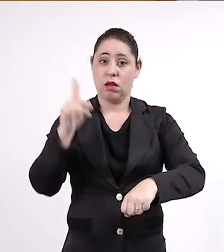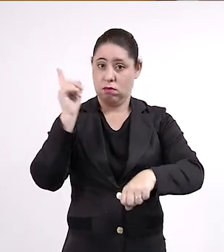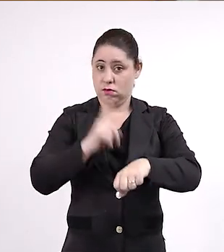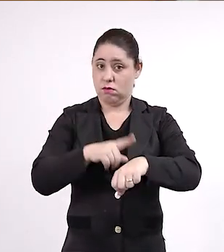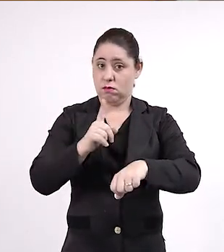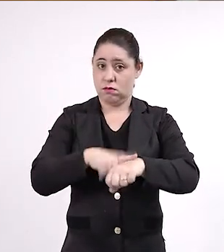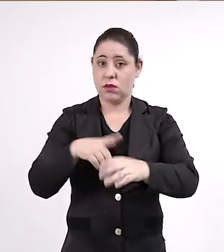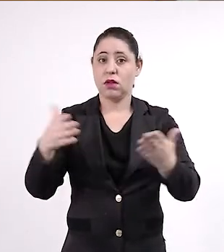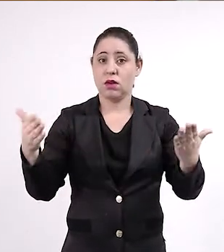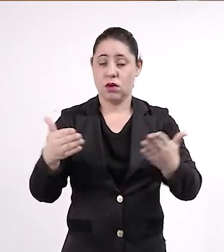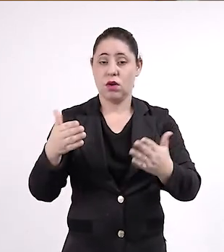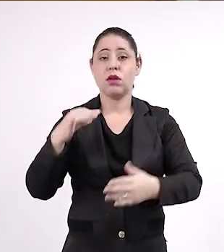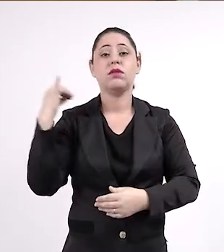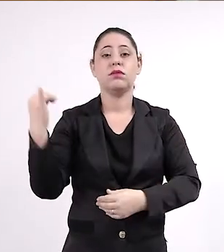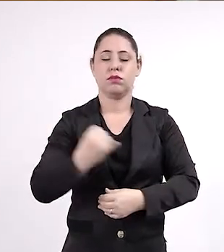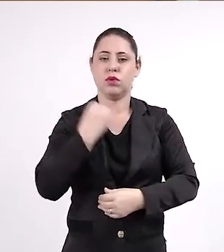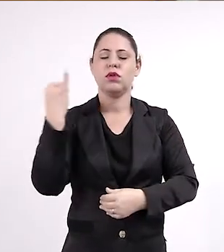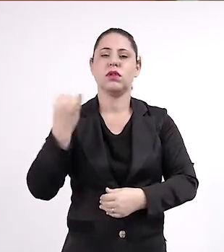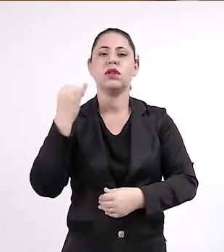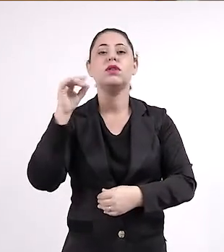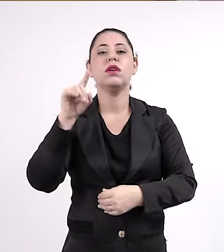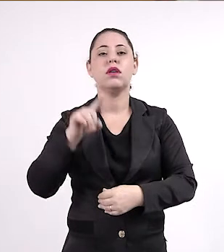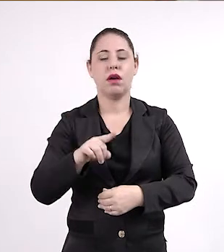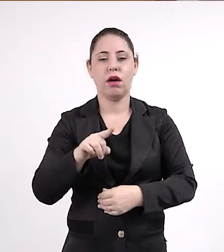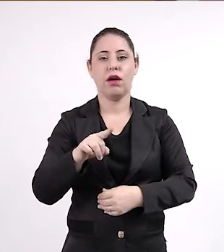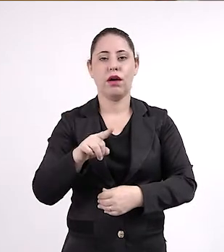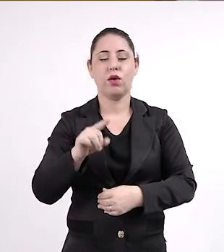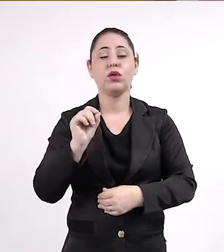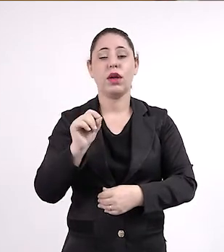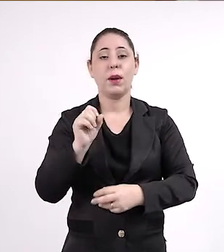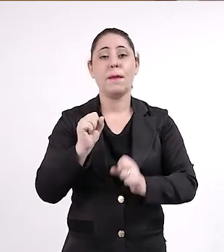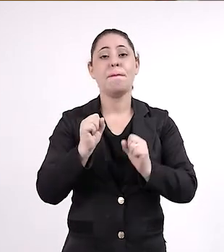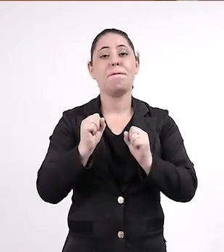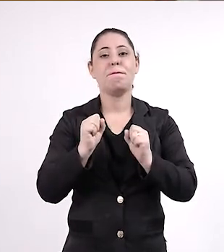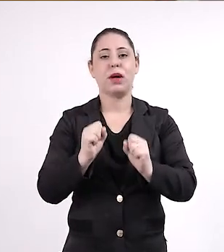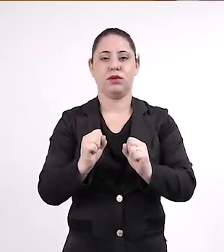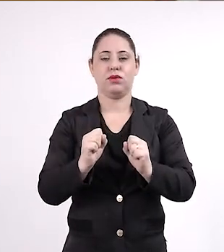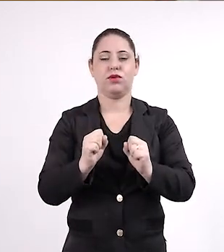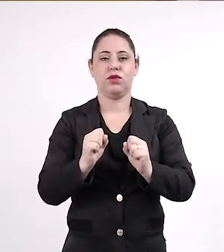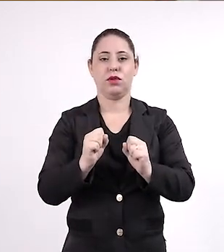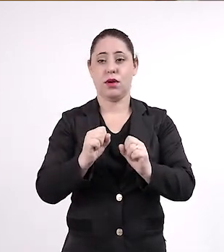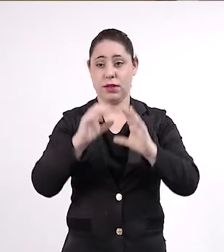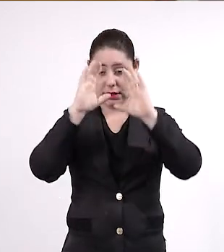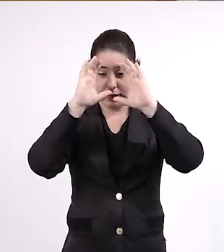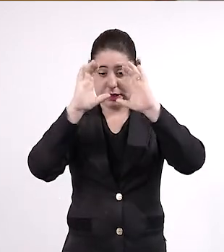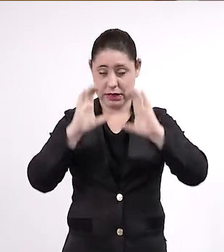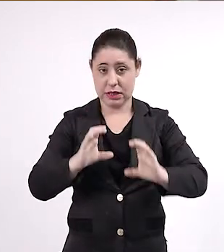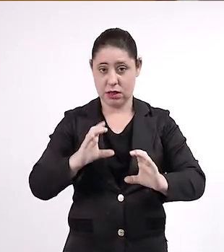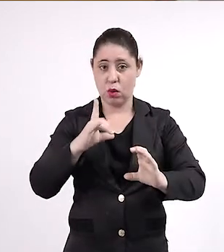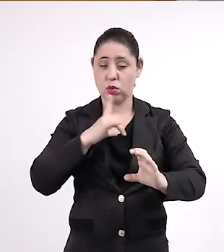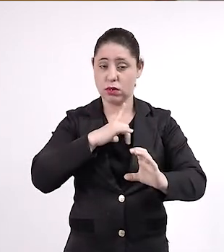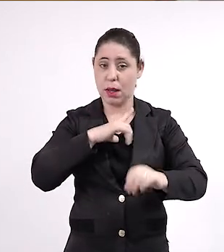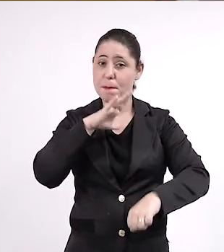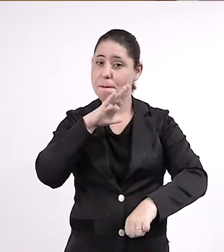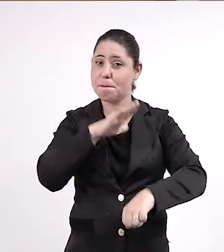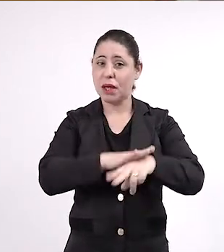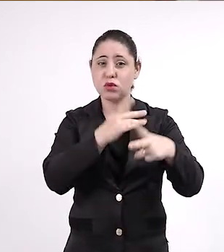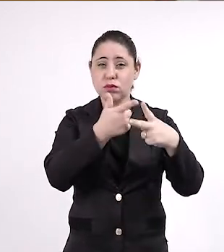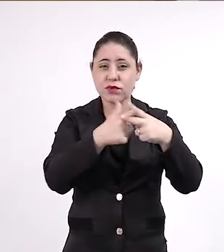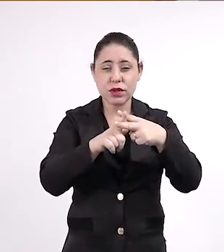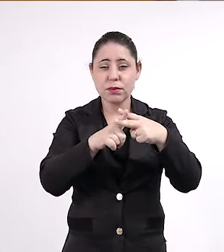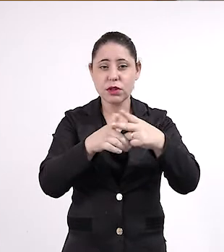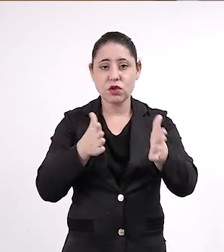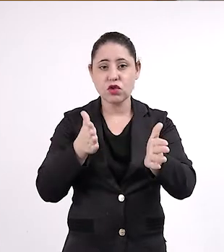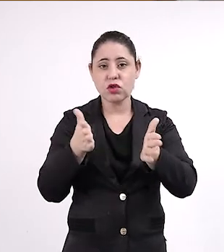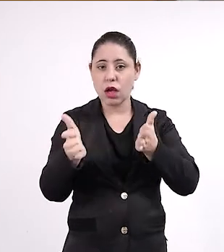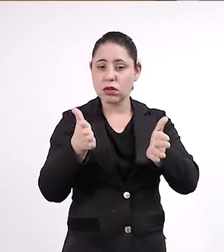num momento como esse, a importância está justamente na possibilidade de o cidadão ter mais uma ferramenta